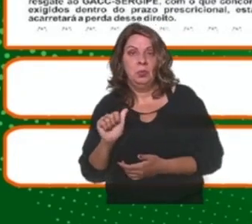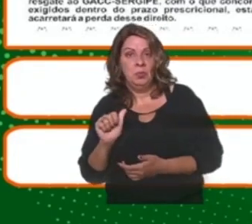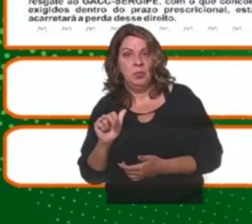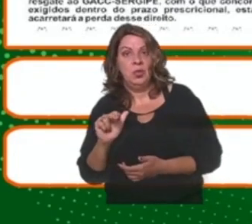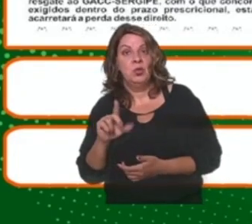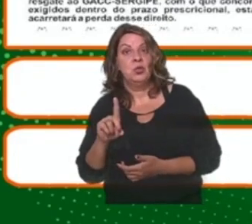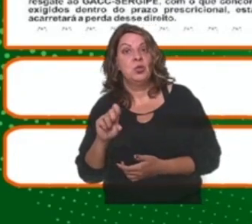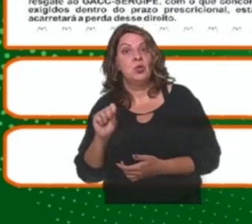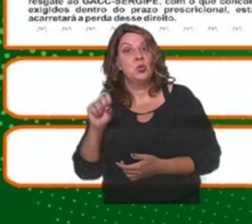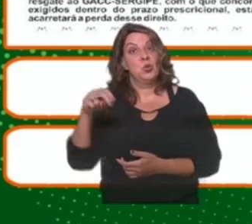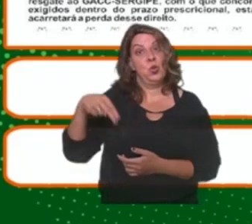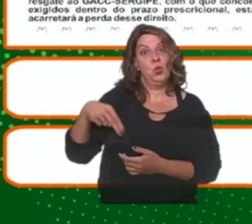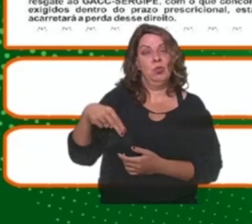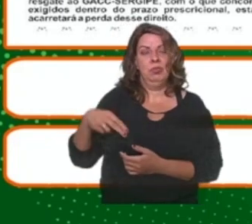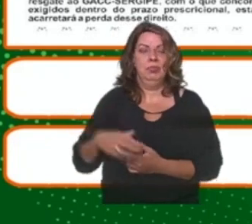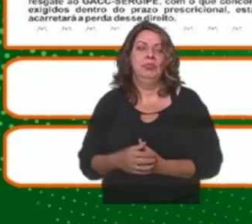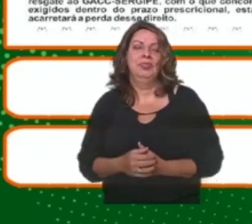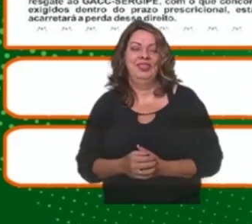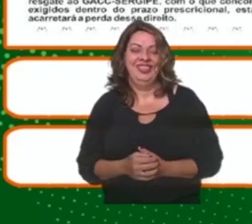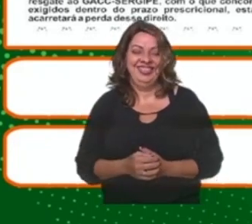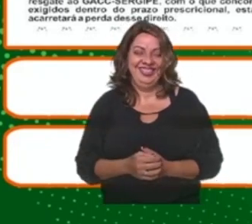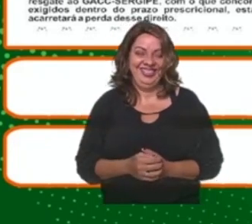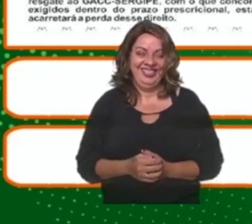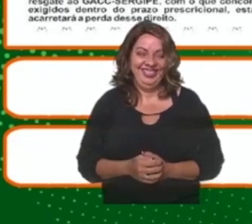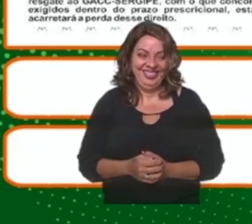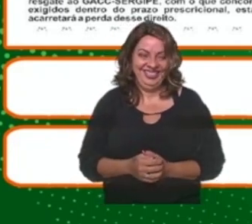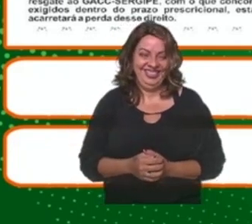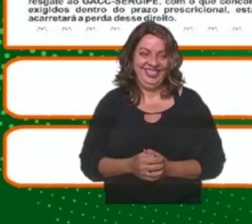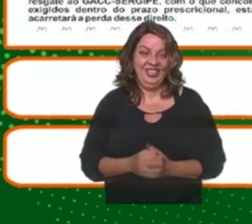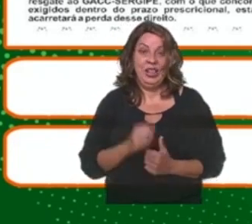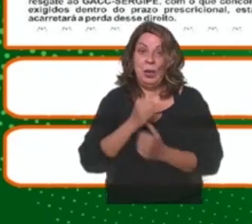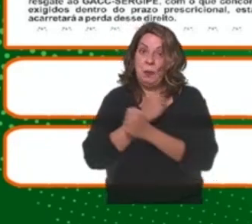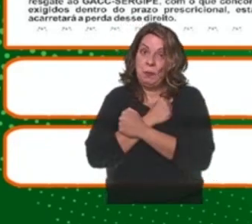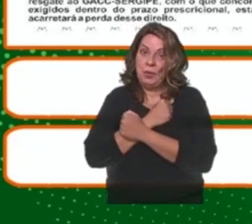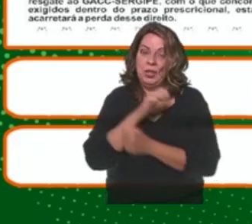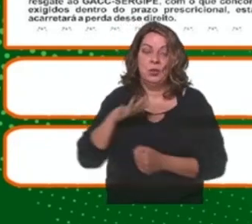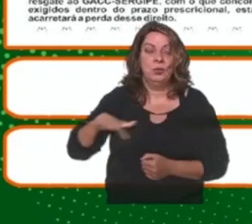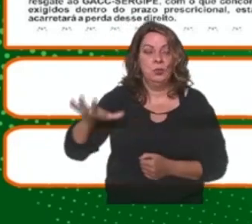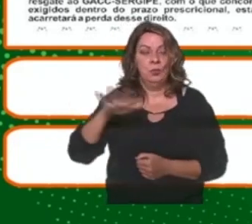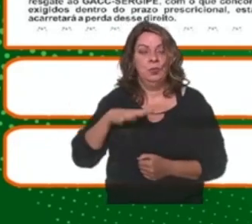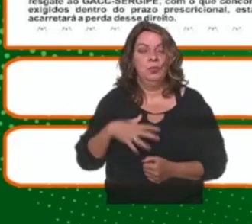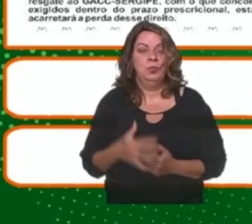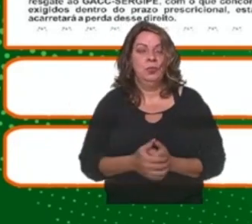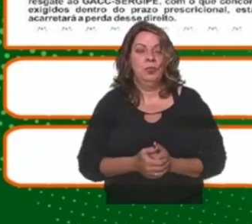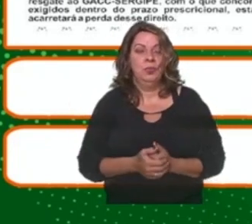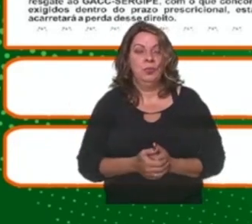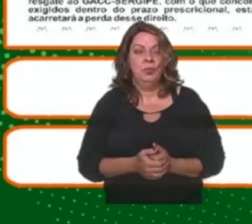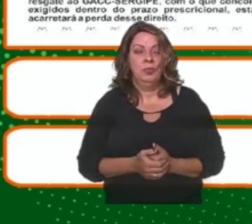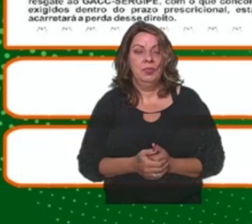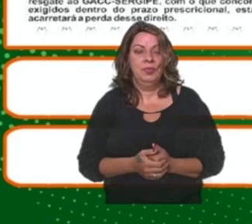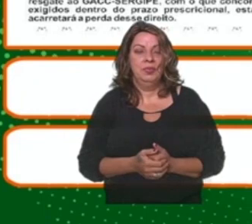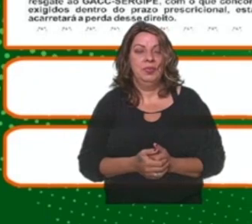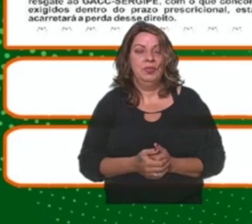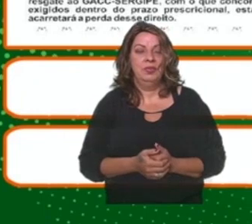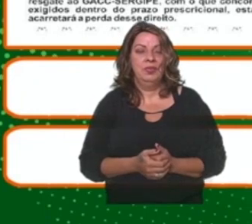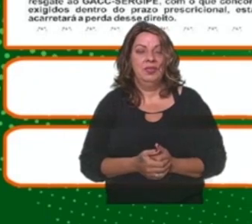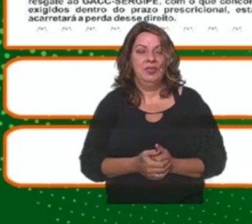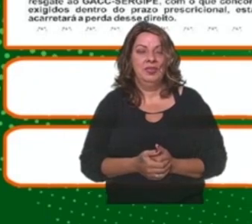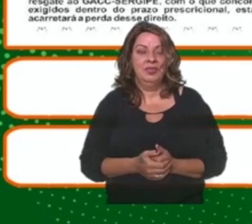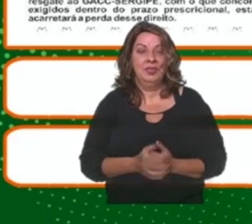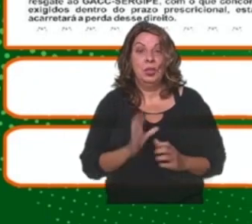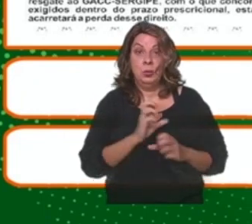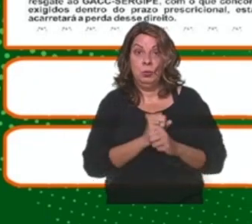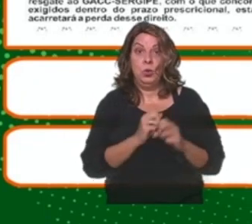Crow. Regional Itaporanga, abraço aí, querido. Tenho aqui já no